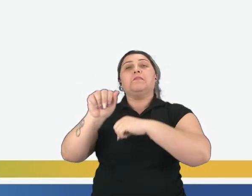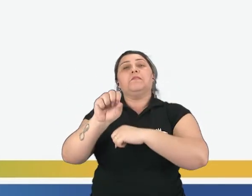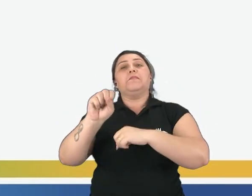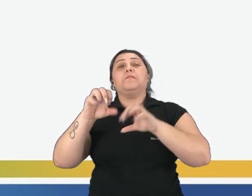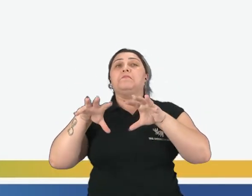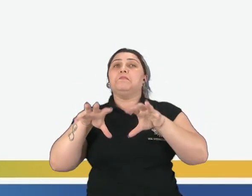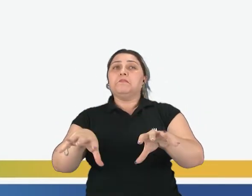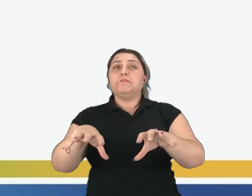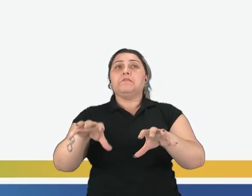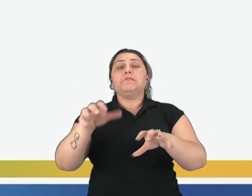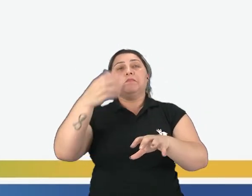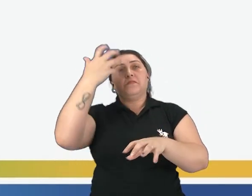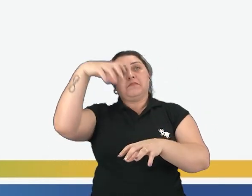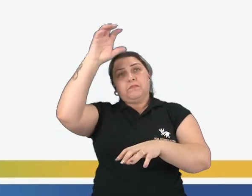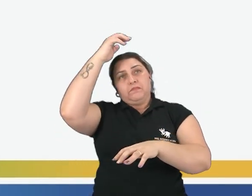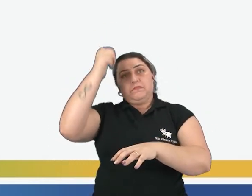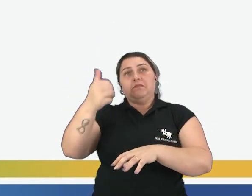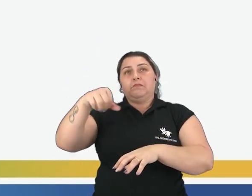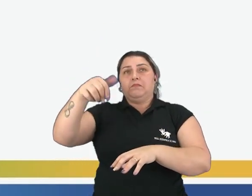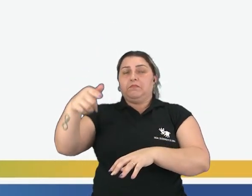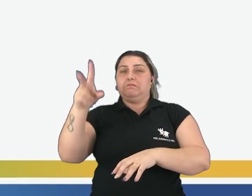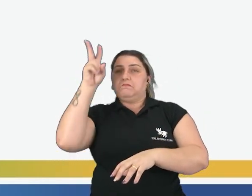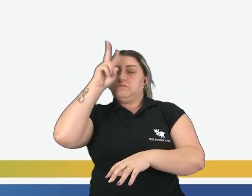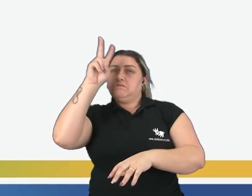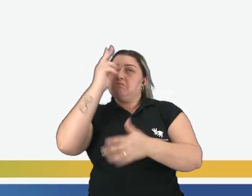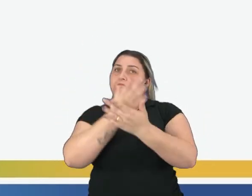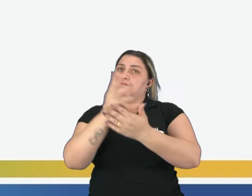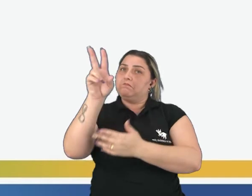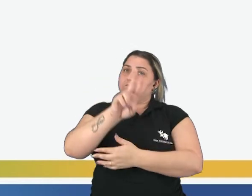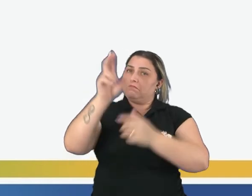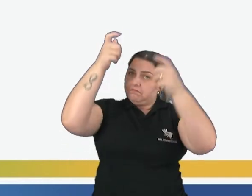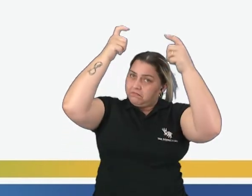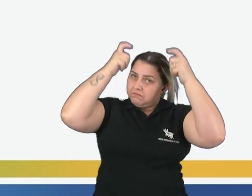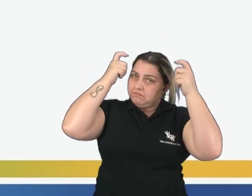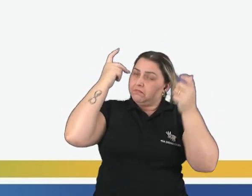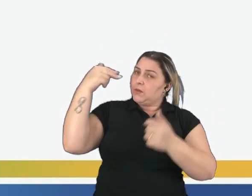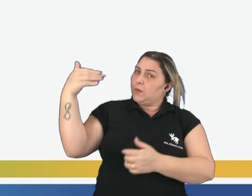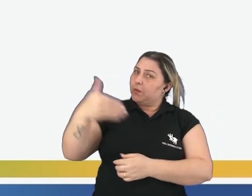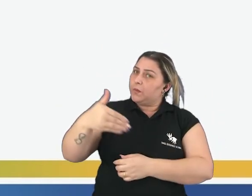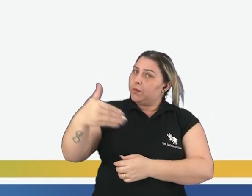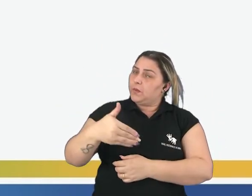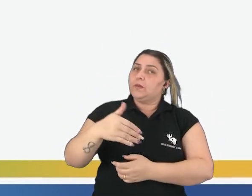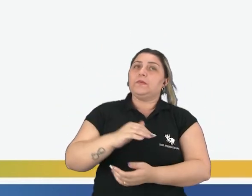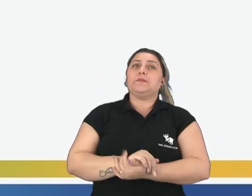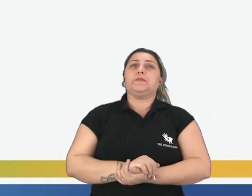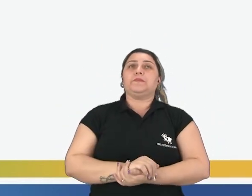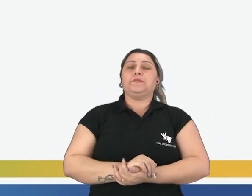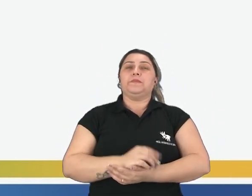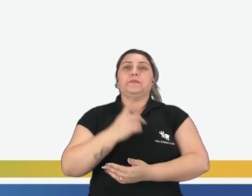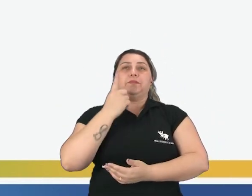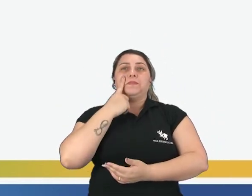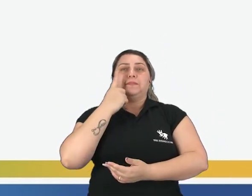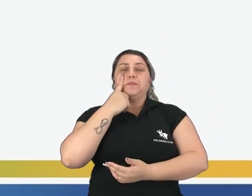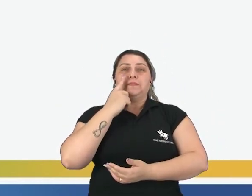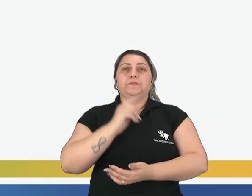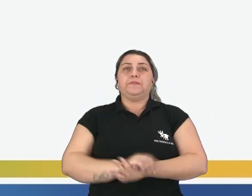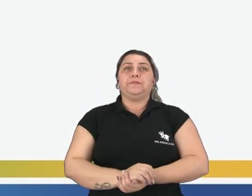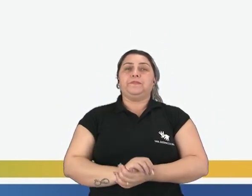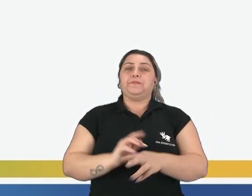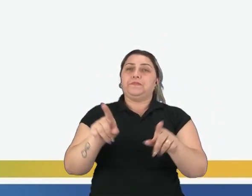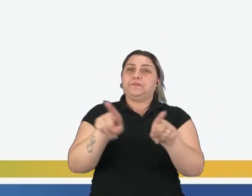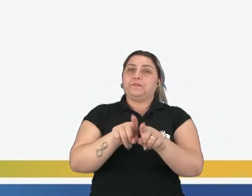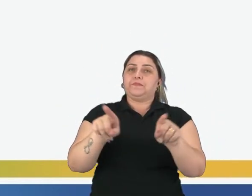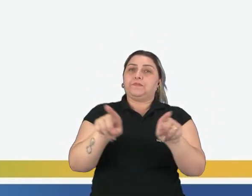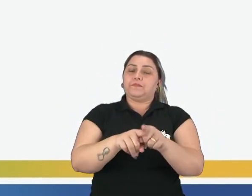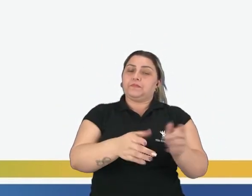anos 70 levou tão a sério a história que passou a usar sua coroa diariamente. Vejam que também